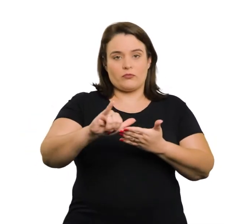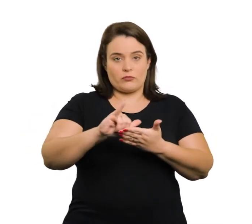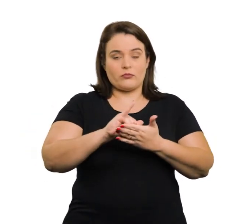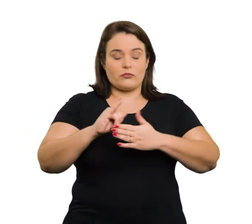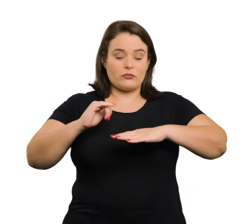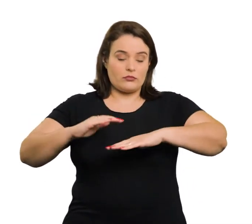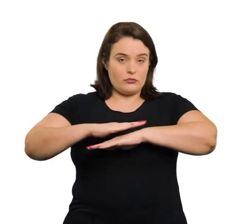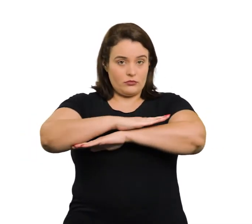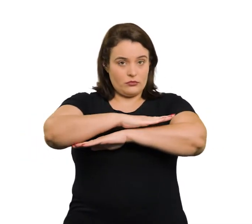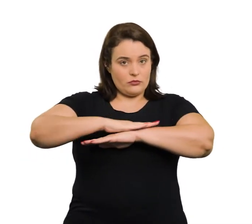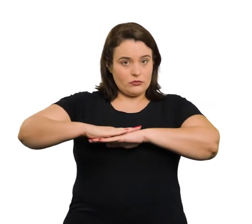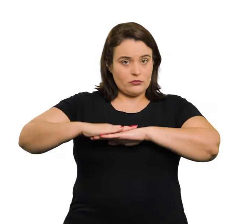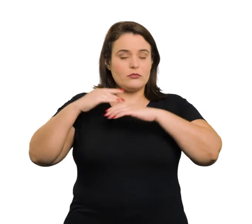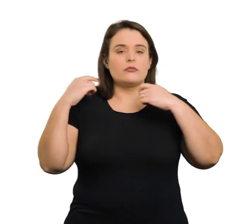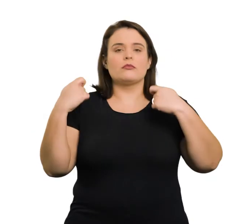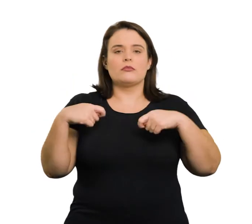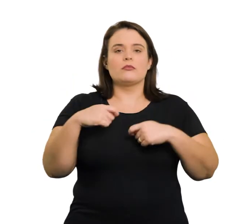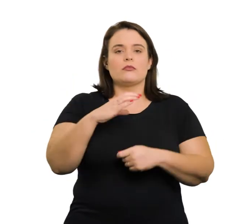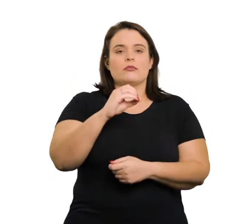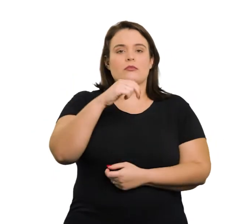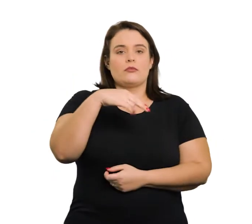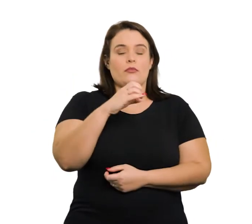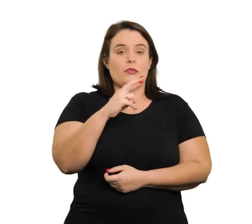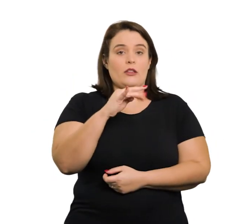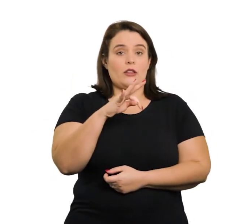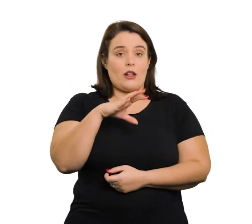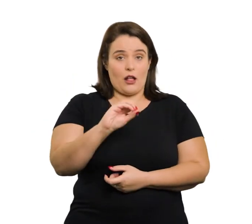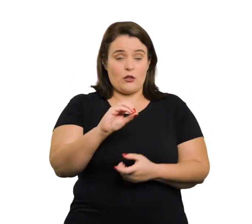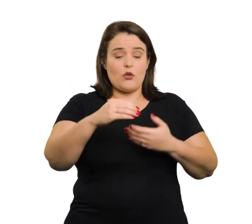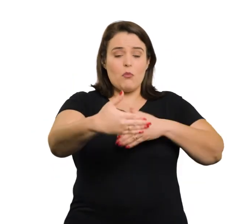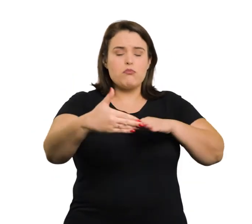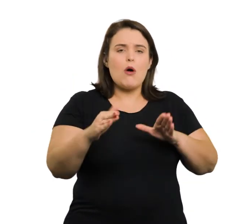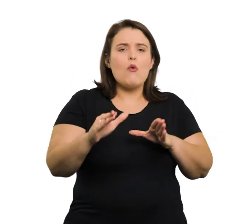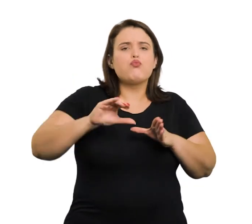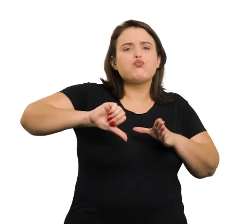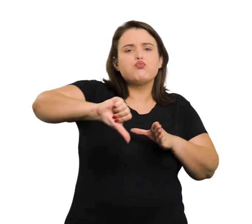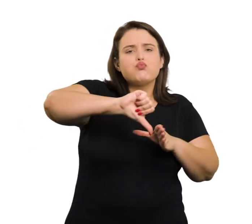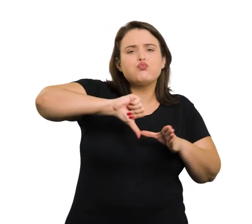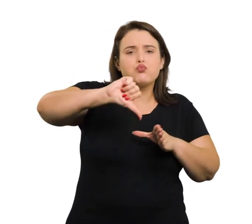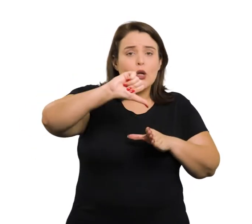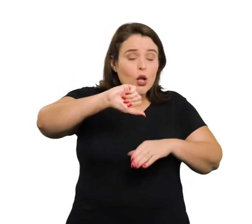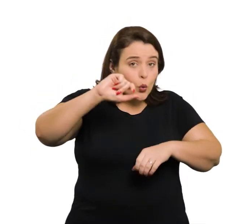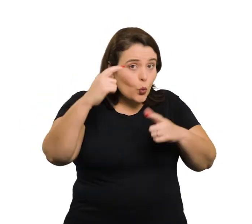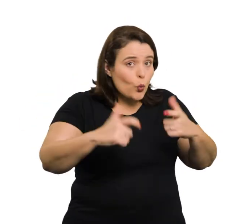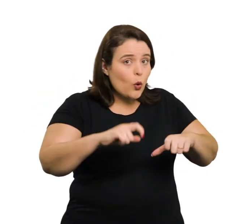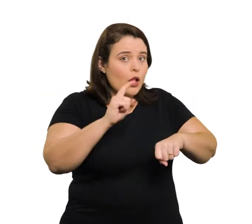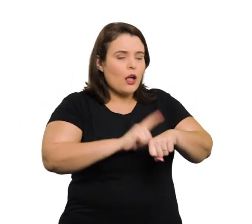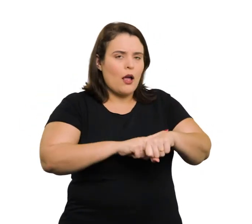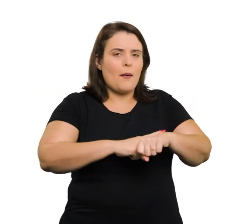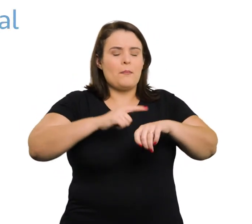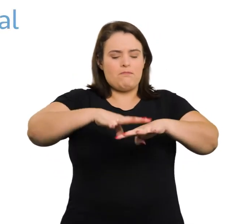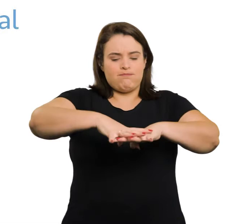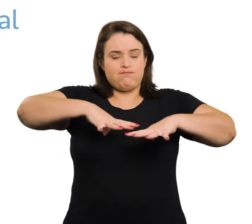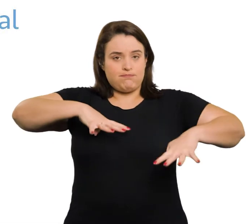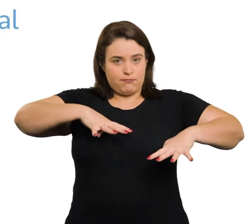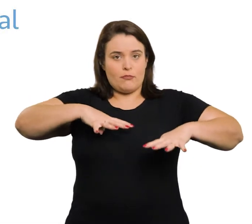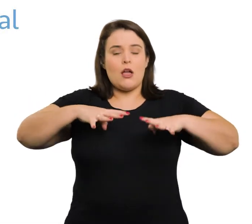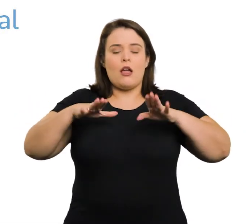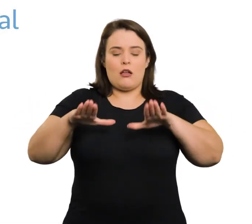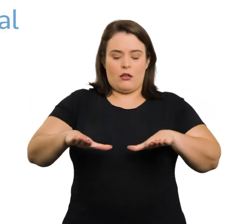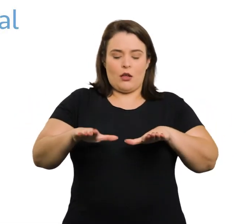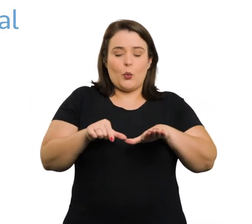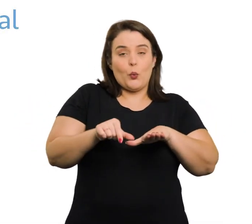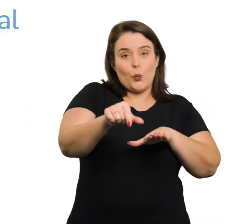reparo dos pavimentos das calçadas é o concreto moldado in loco, com armadura metálica, juntas